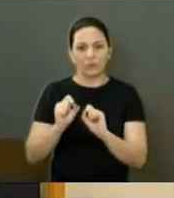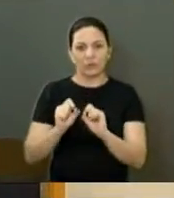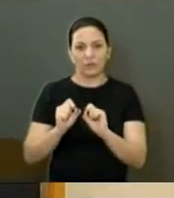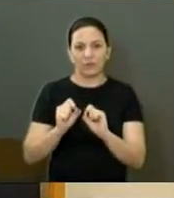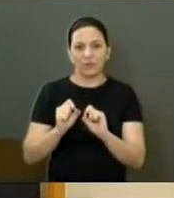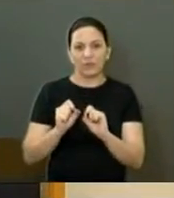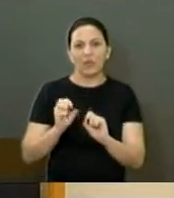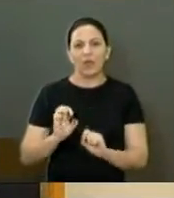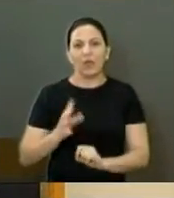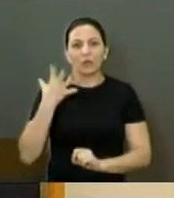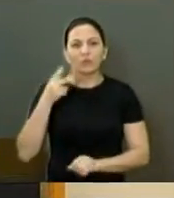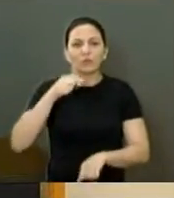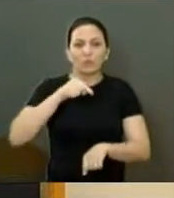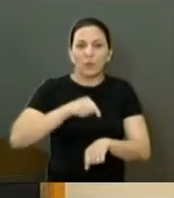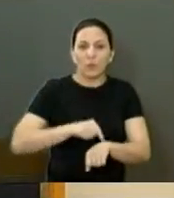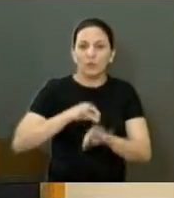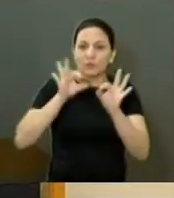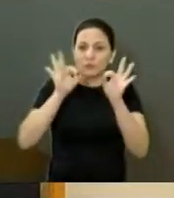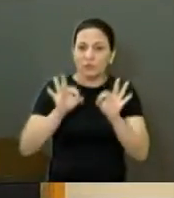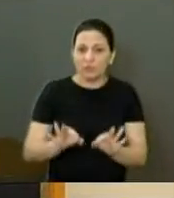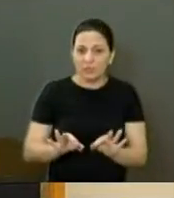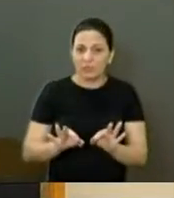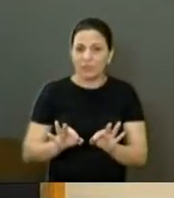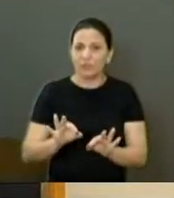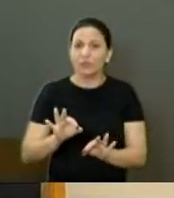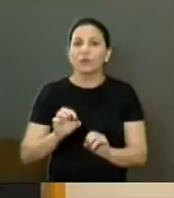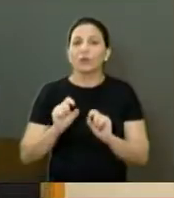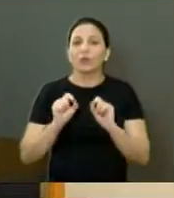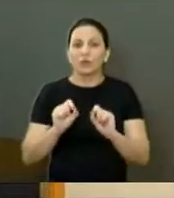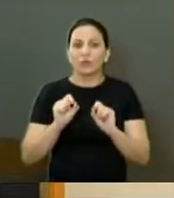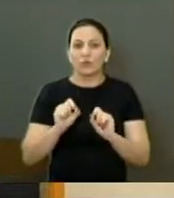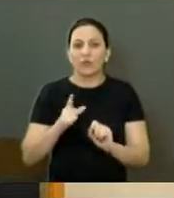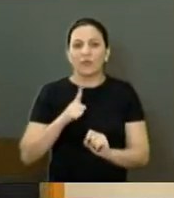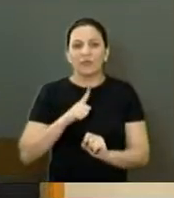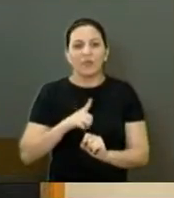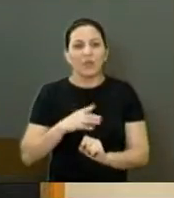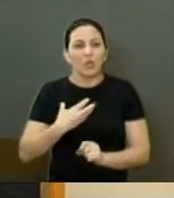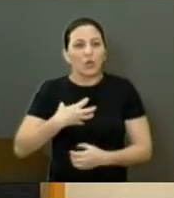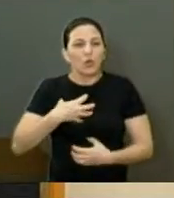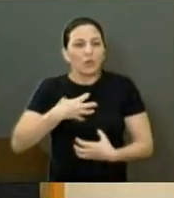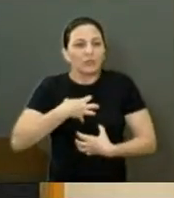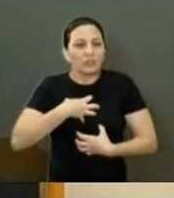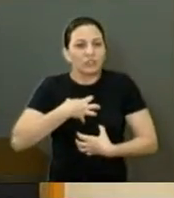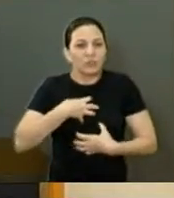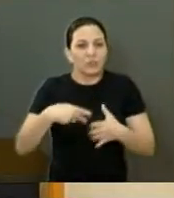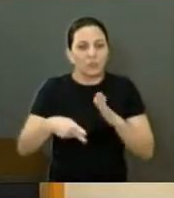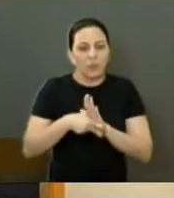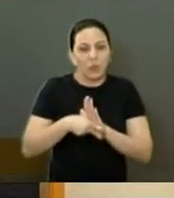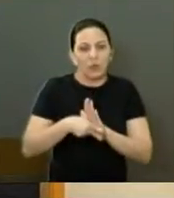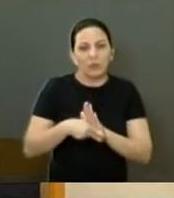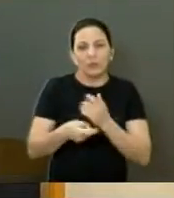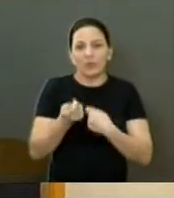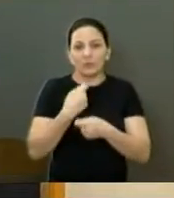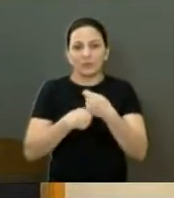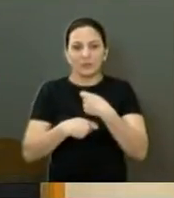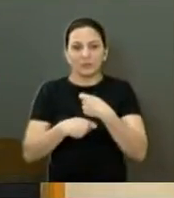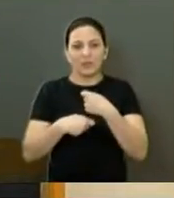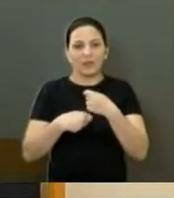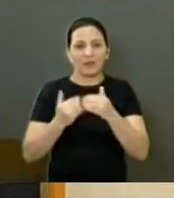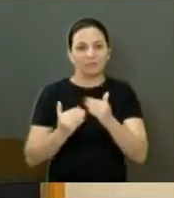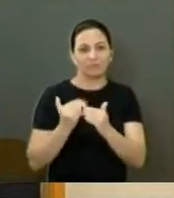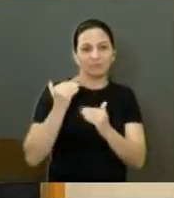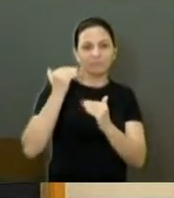quais forem, acontecem nos momentos certos e que teremos plenas condições de administrá-los, superá-los e